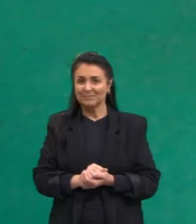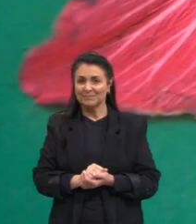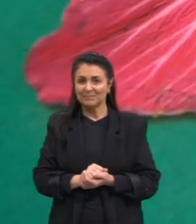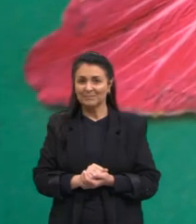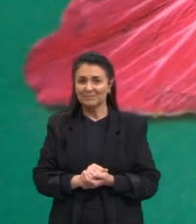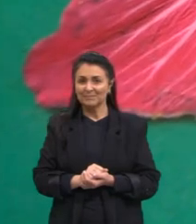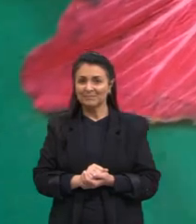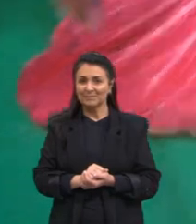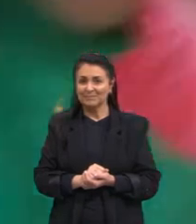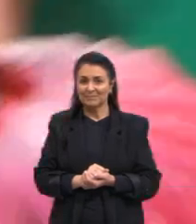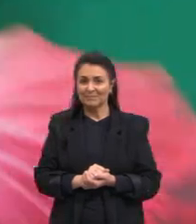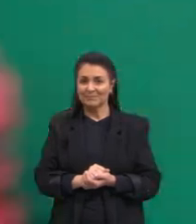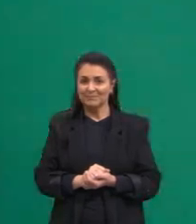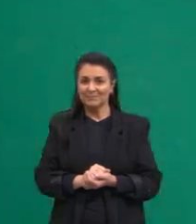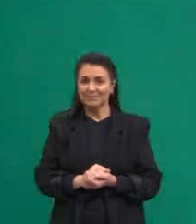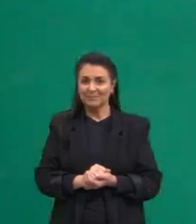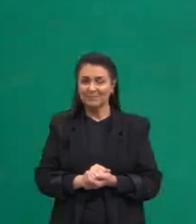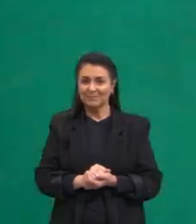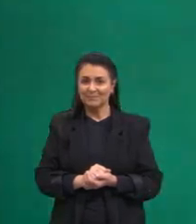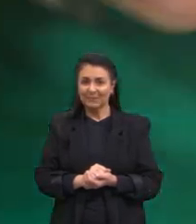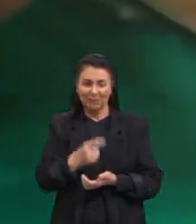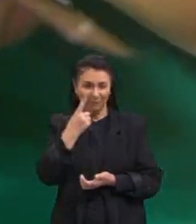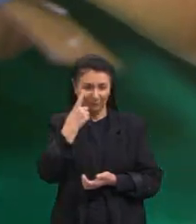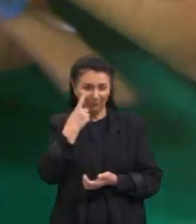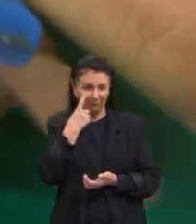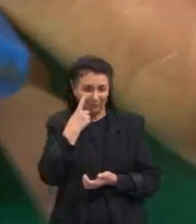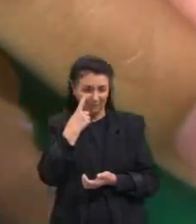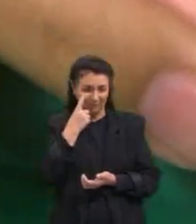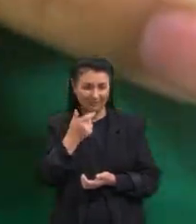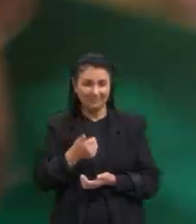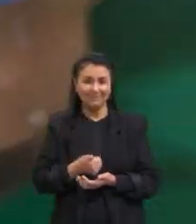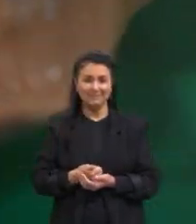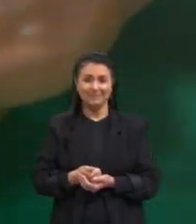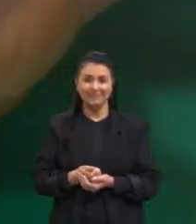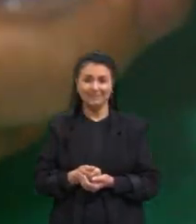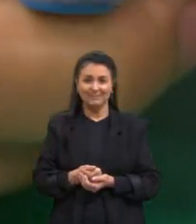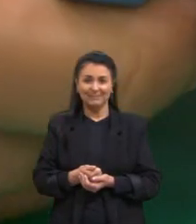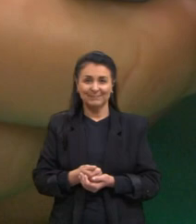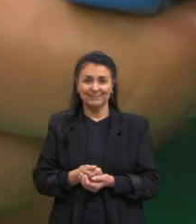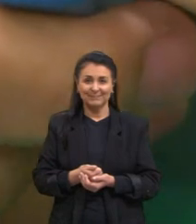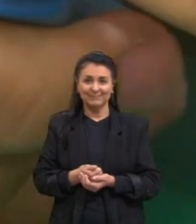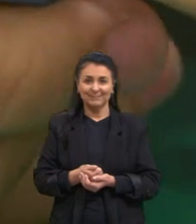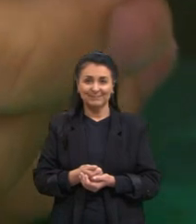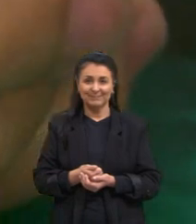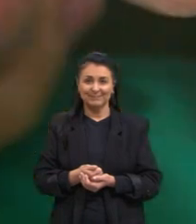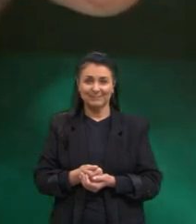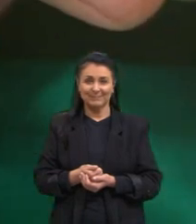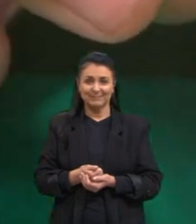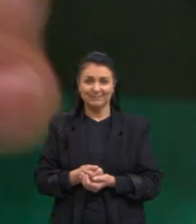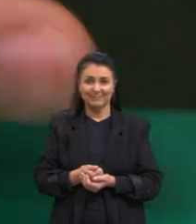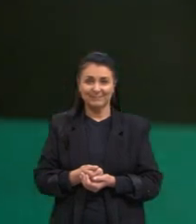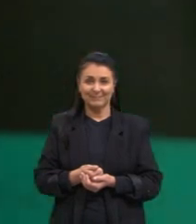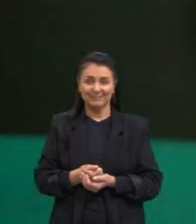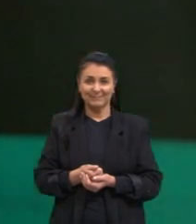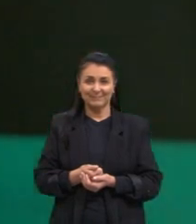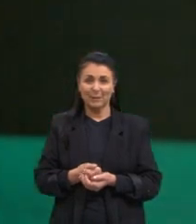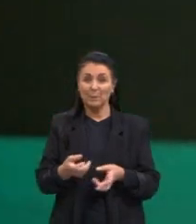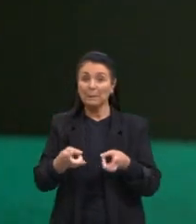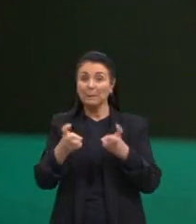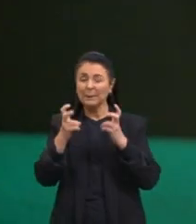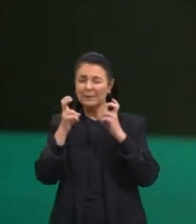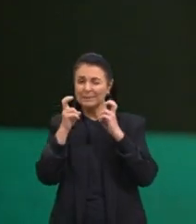E aí e aqui dá para ver bem E aí Oi